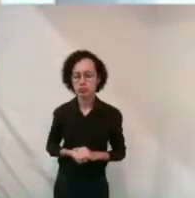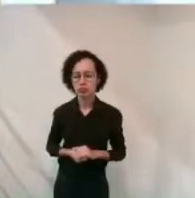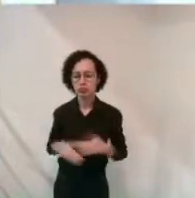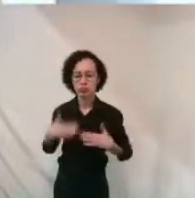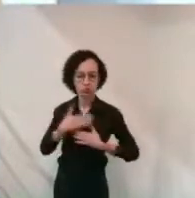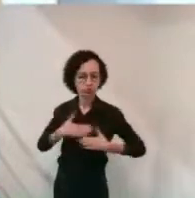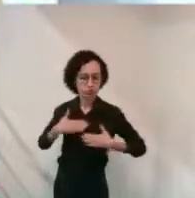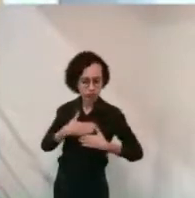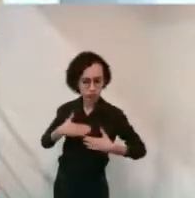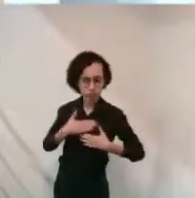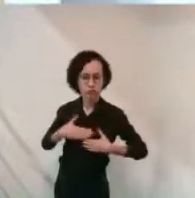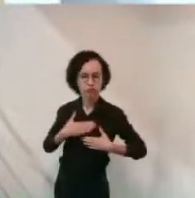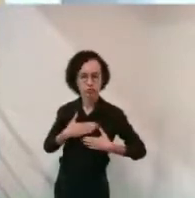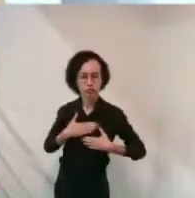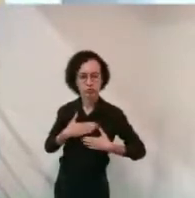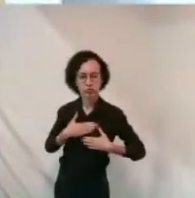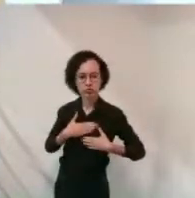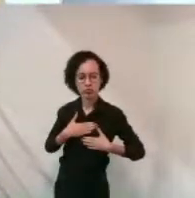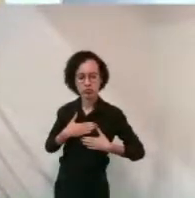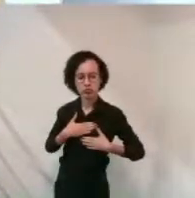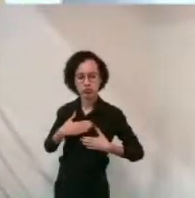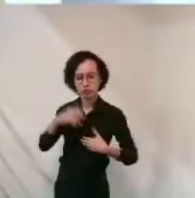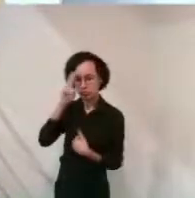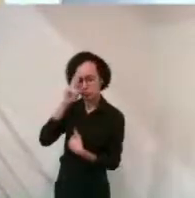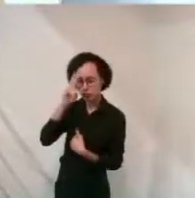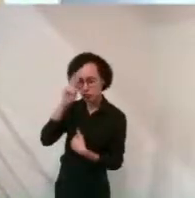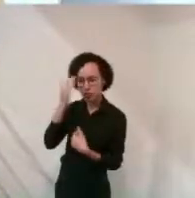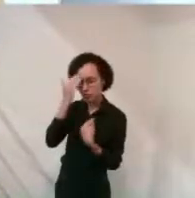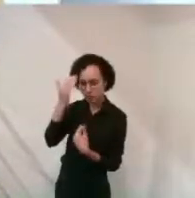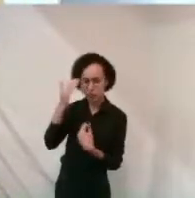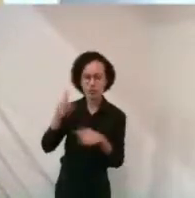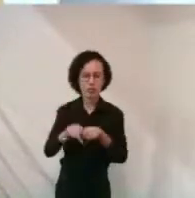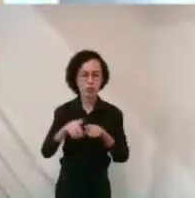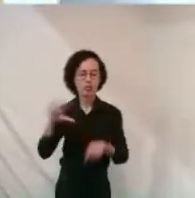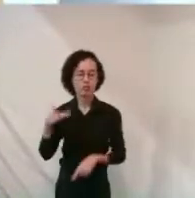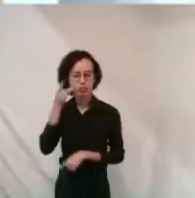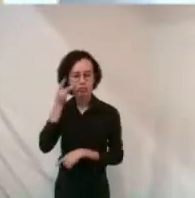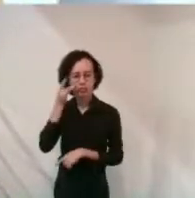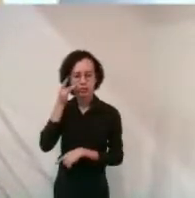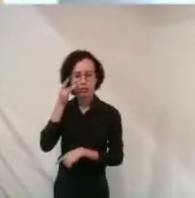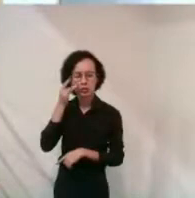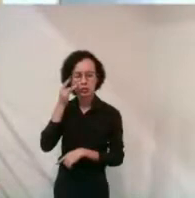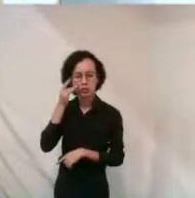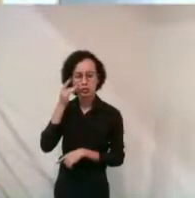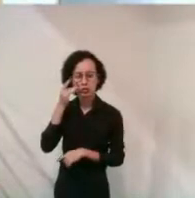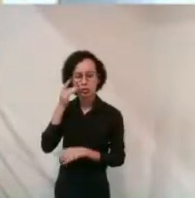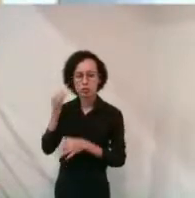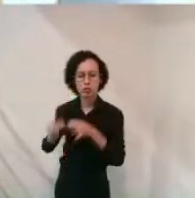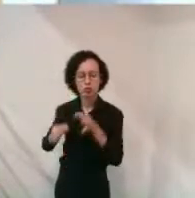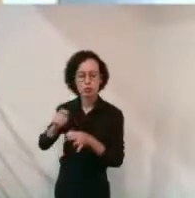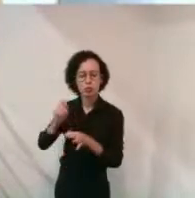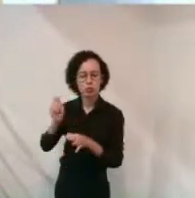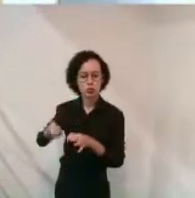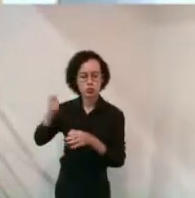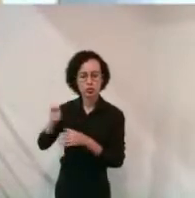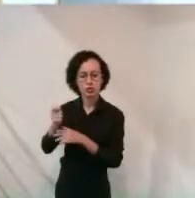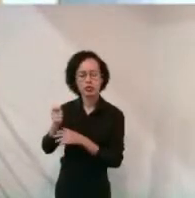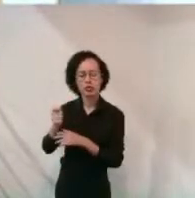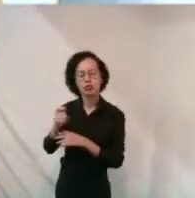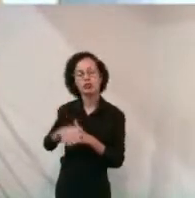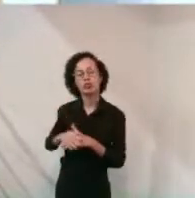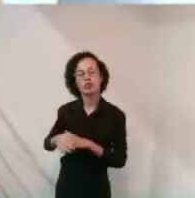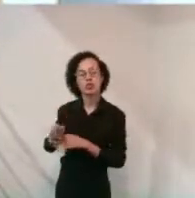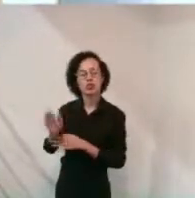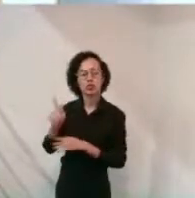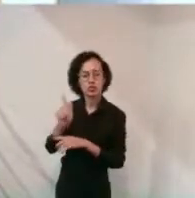Gostaríamos de registrar e agradecer a presença do juiz e coordenador executivo do Comitê de Governança e